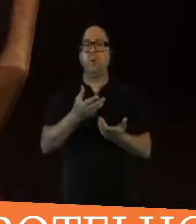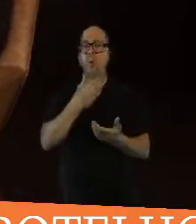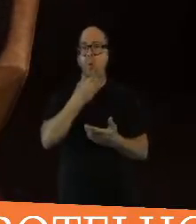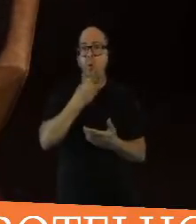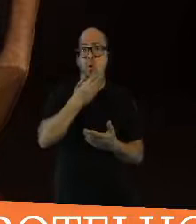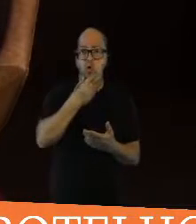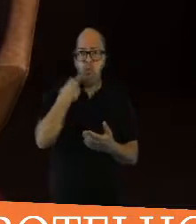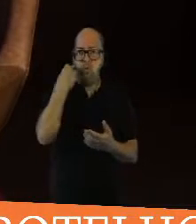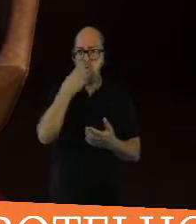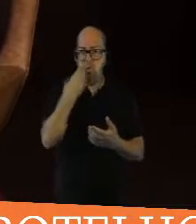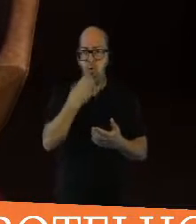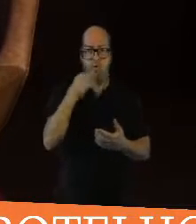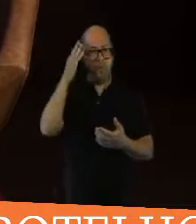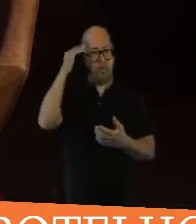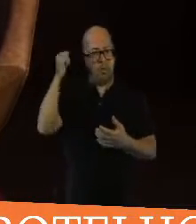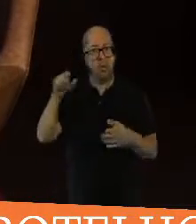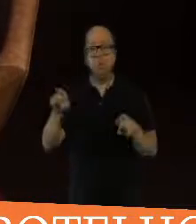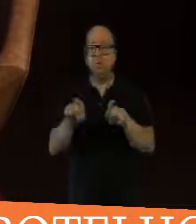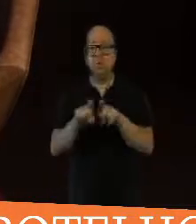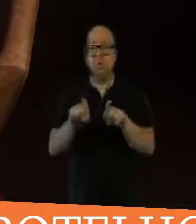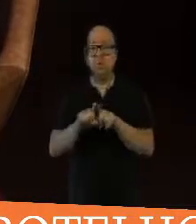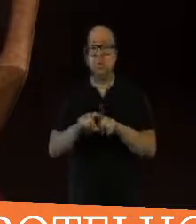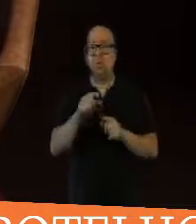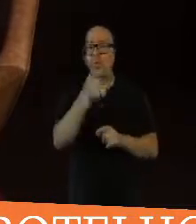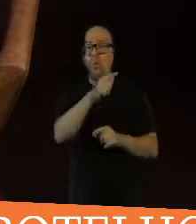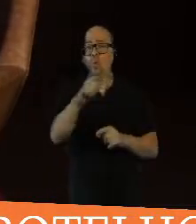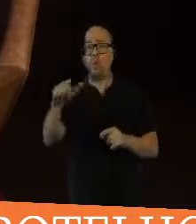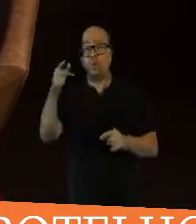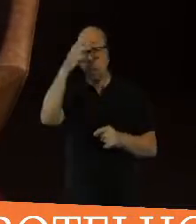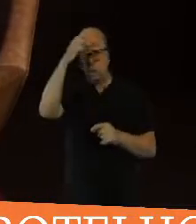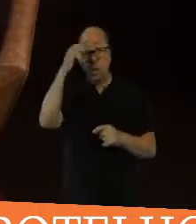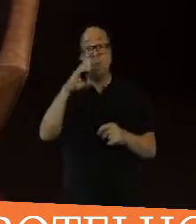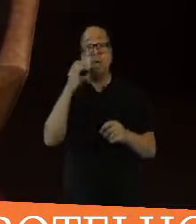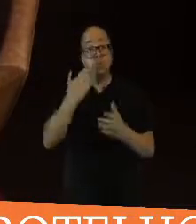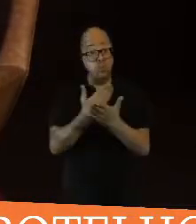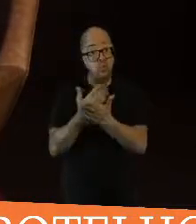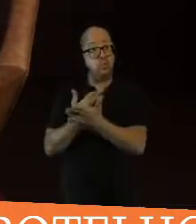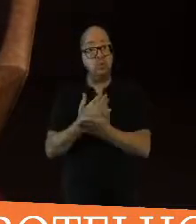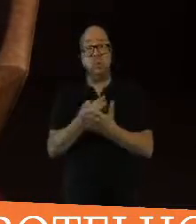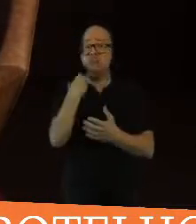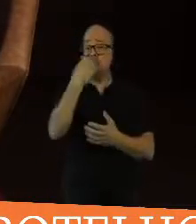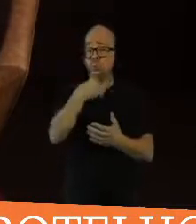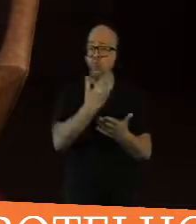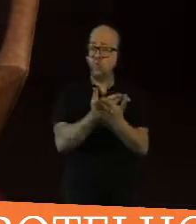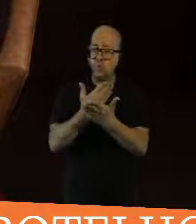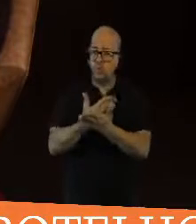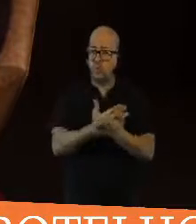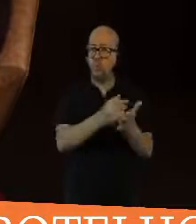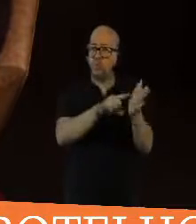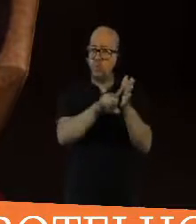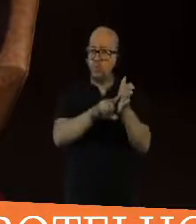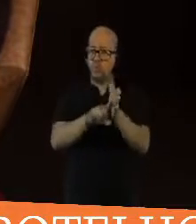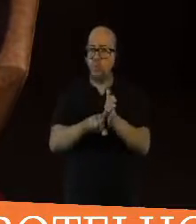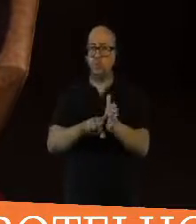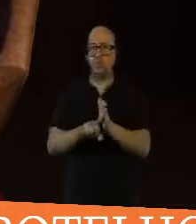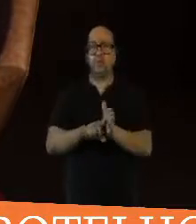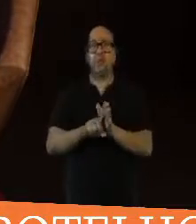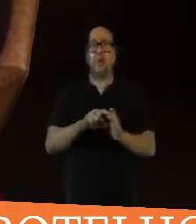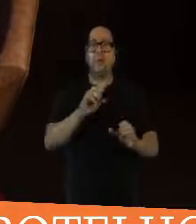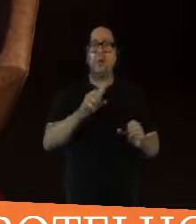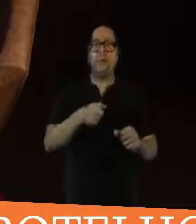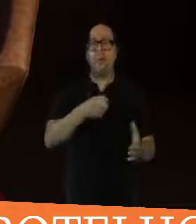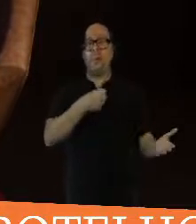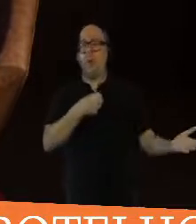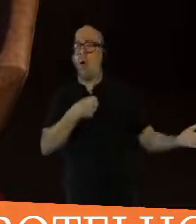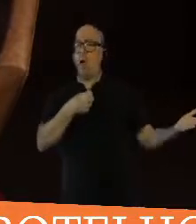existia também o fato de que alguns cantores estudavam canto lírico, como é, por exemplo, o exemplo do Vicente Celestino, que desde muito